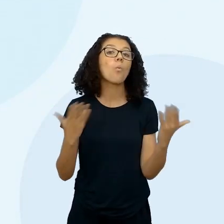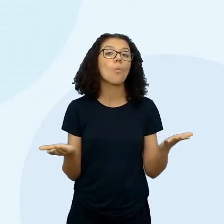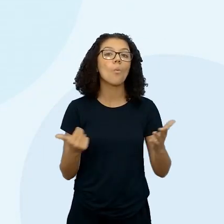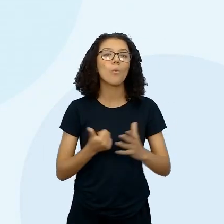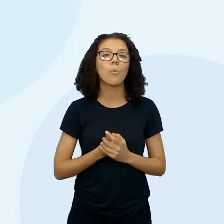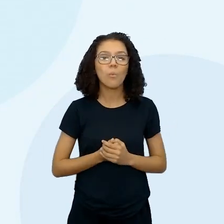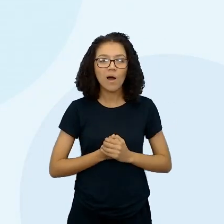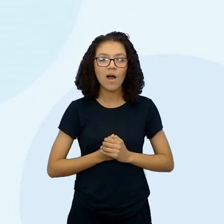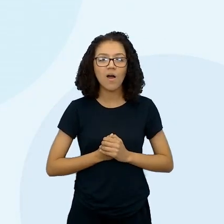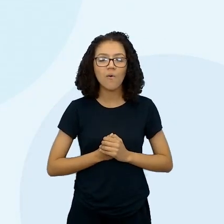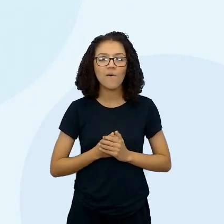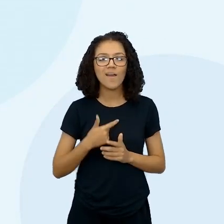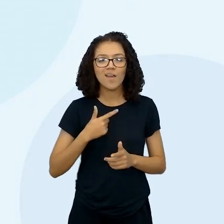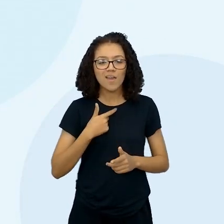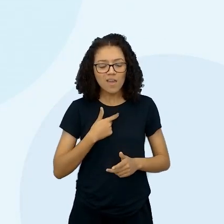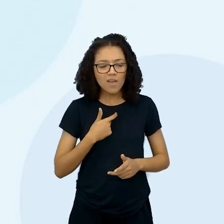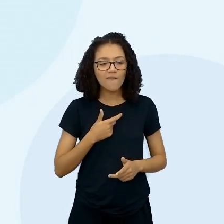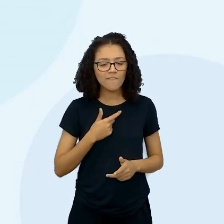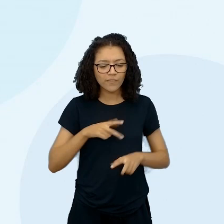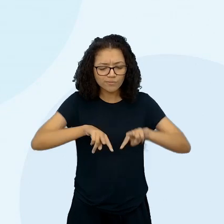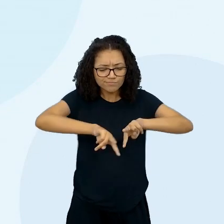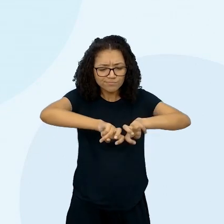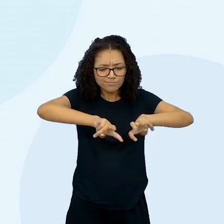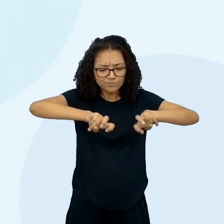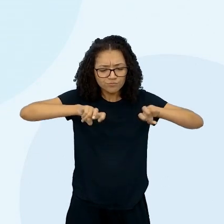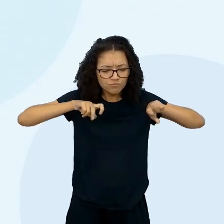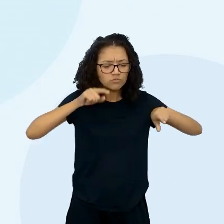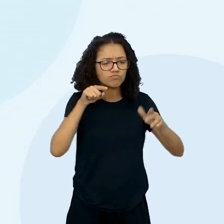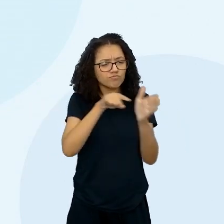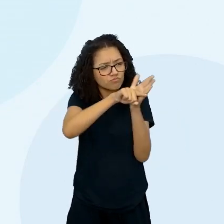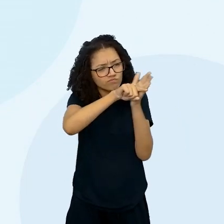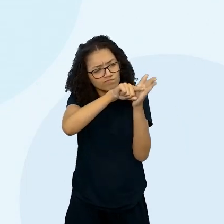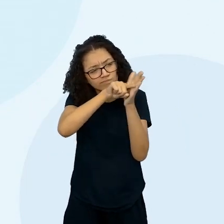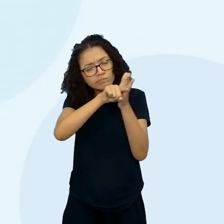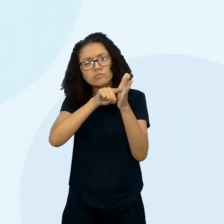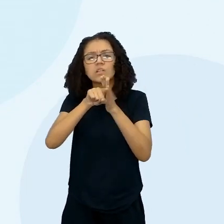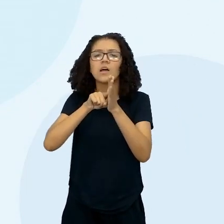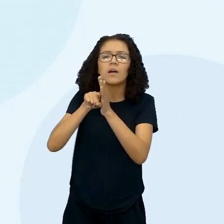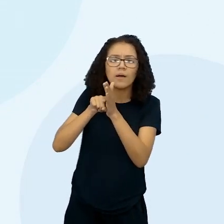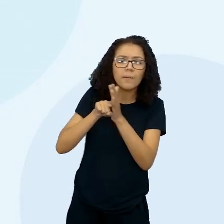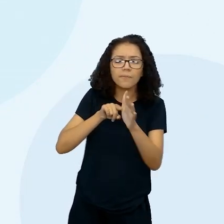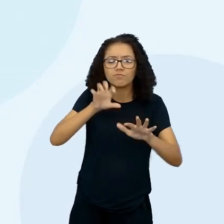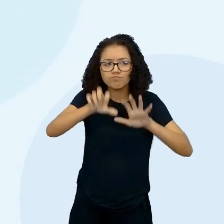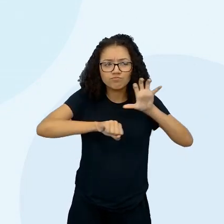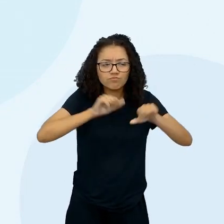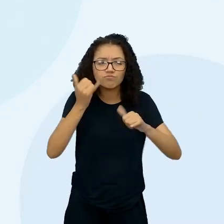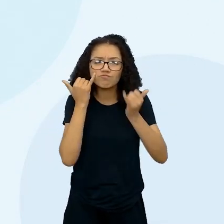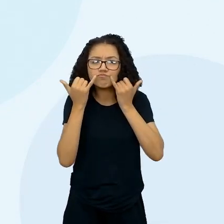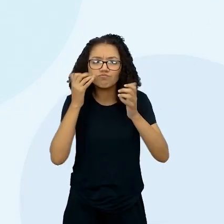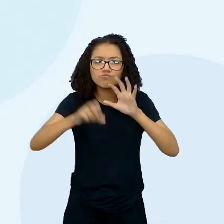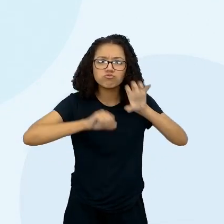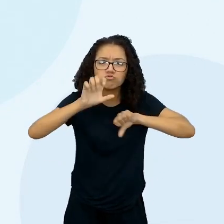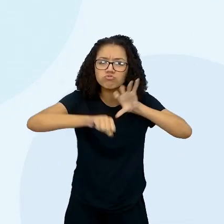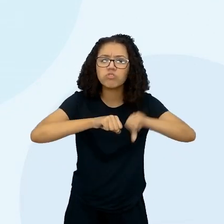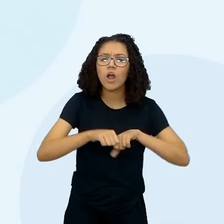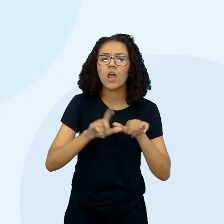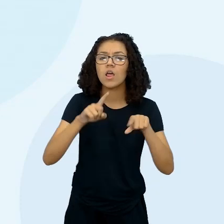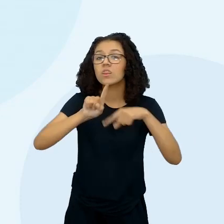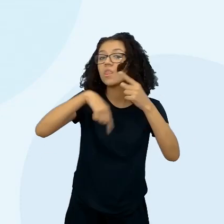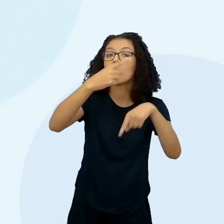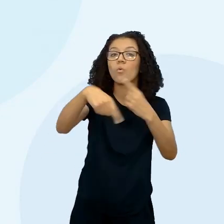vou observar, eu vou coletar informação. E também as etapas. E a